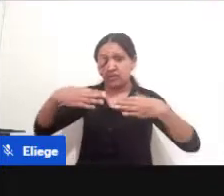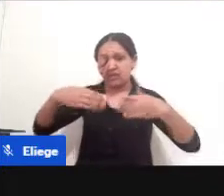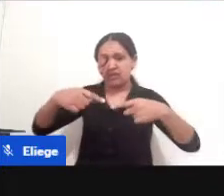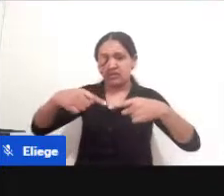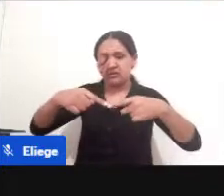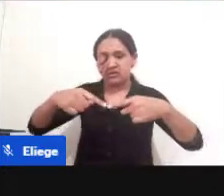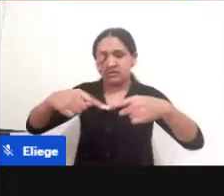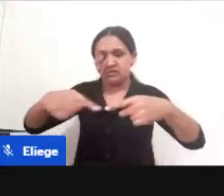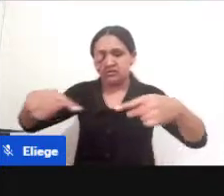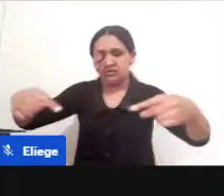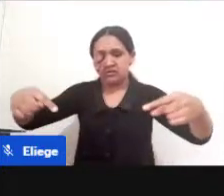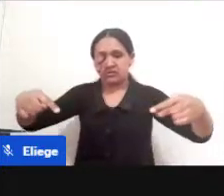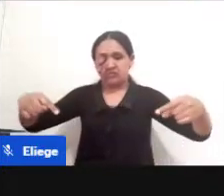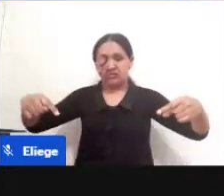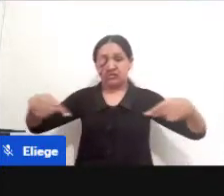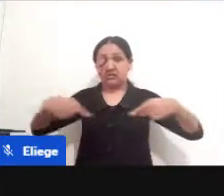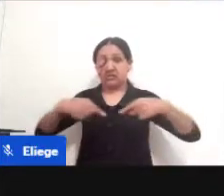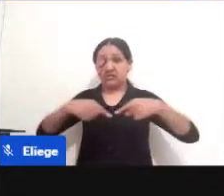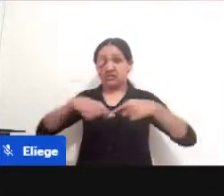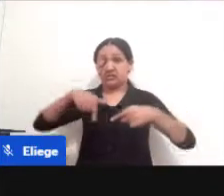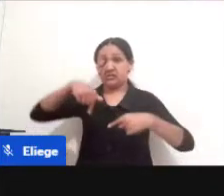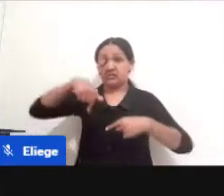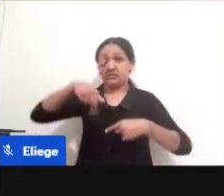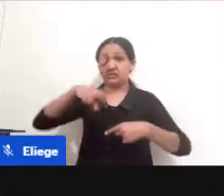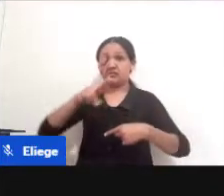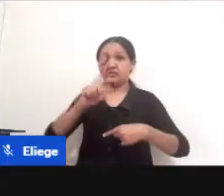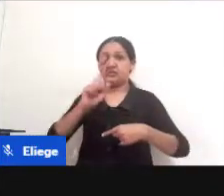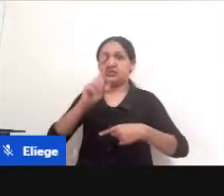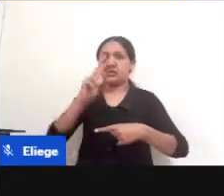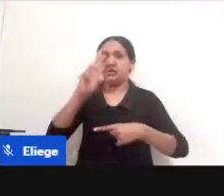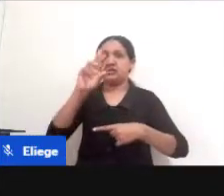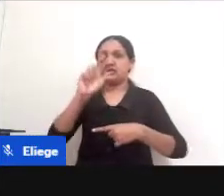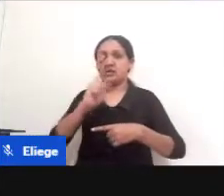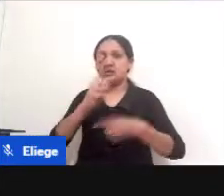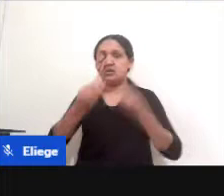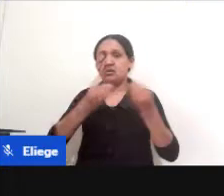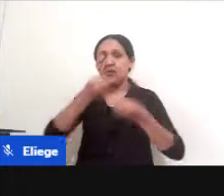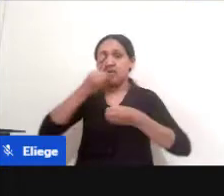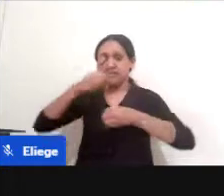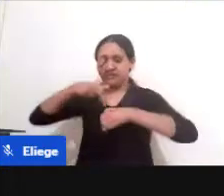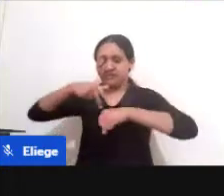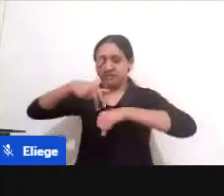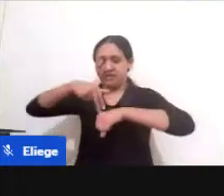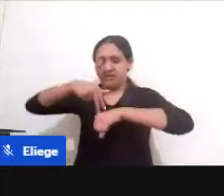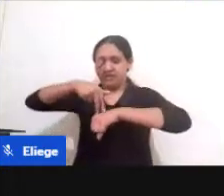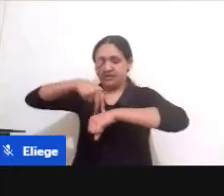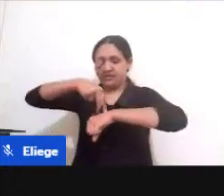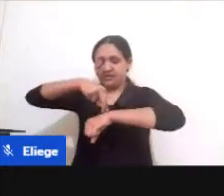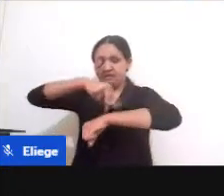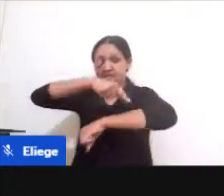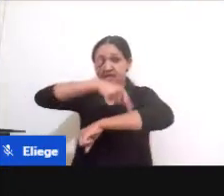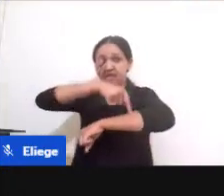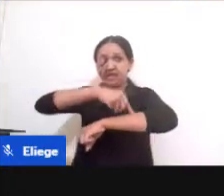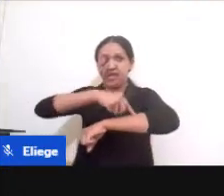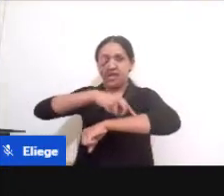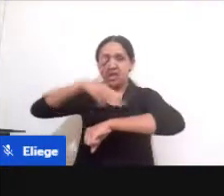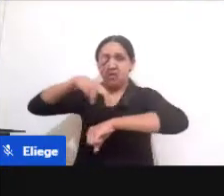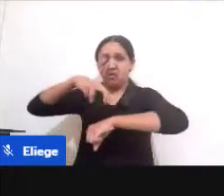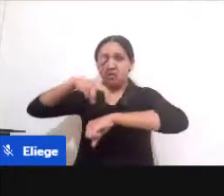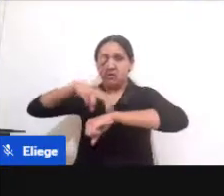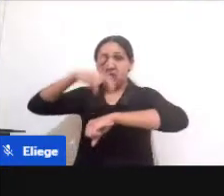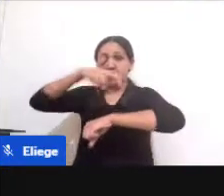dificuldade. Exemplo, ele vai andar sobre a linha da quadra, agora ele vai pular 3 bambolês e ele vai fazer